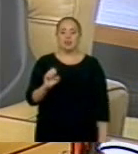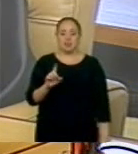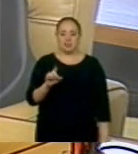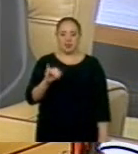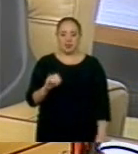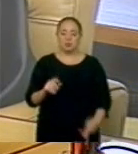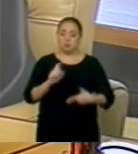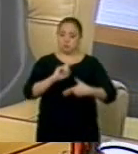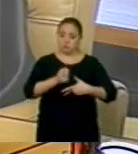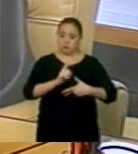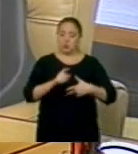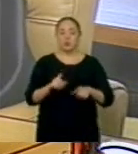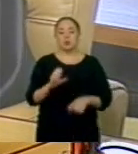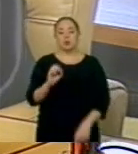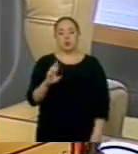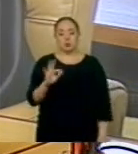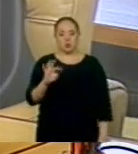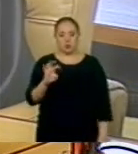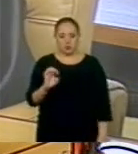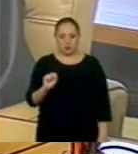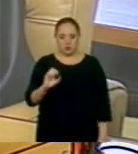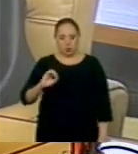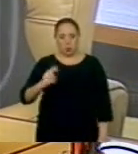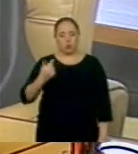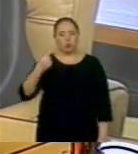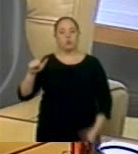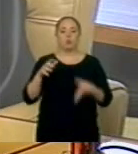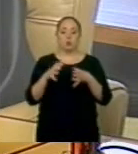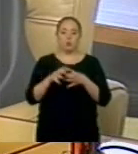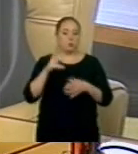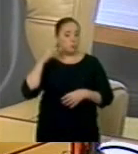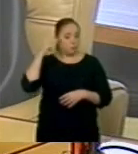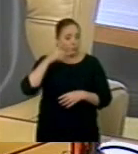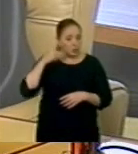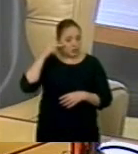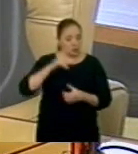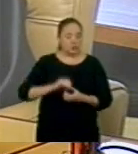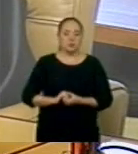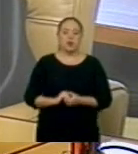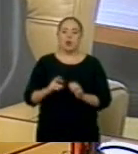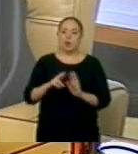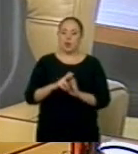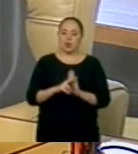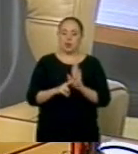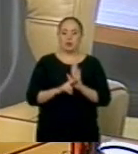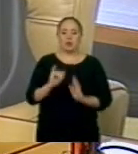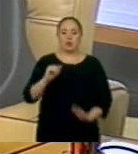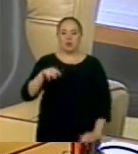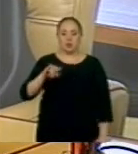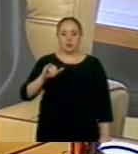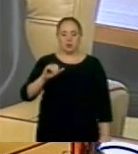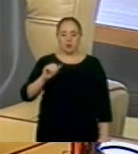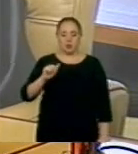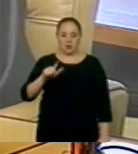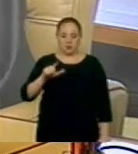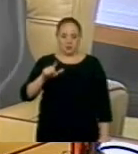Executivo, das cortes ou de outros oponentes políticos. Regras sobre a inviolabilidade parlamentar podem,